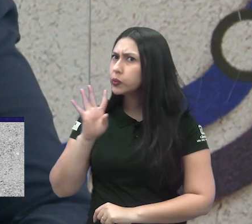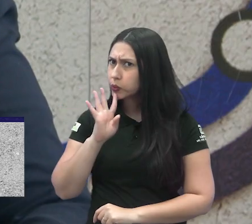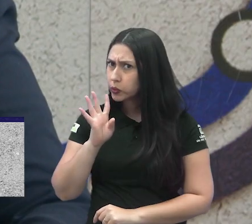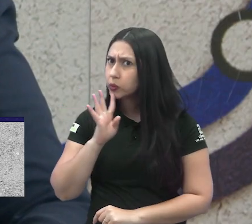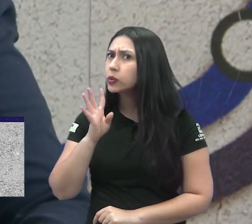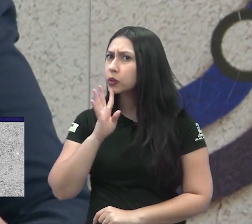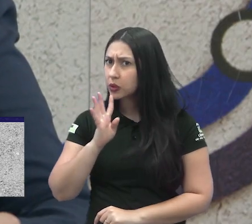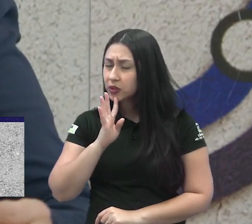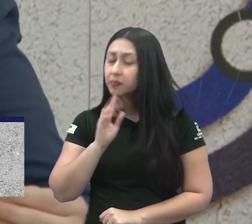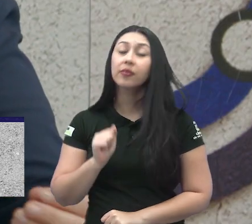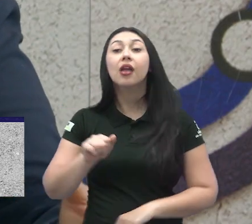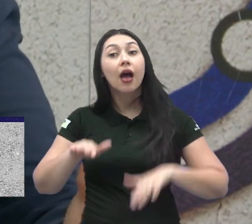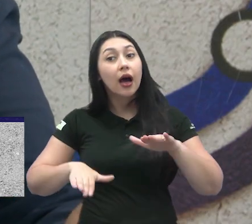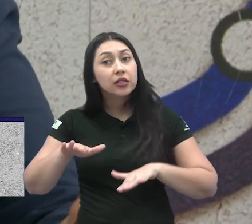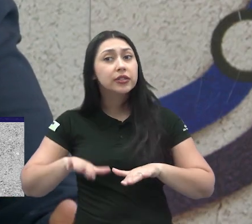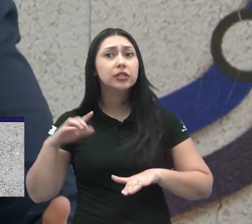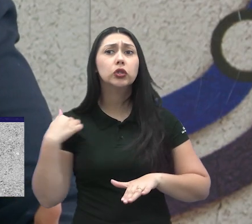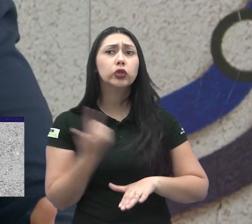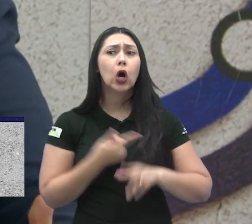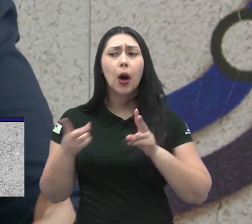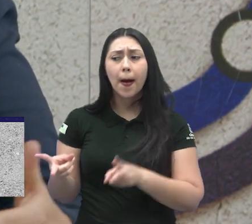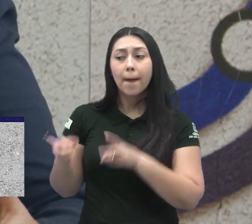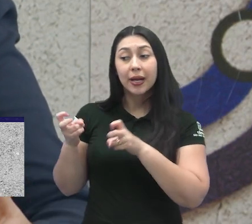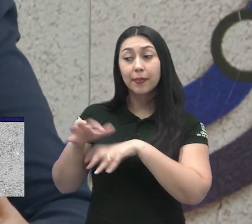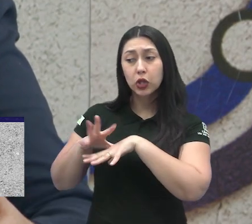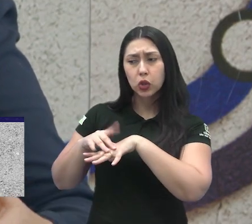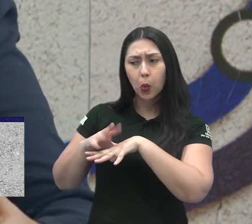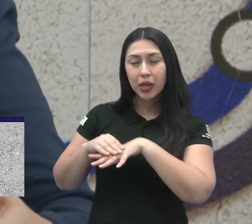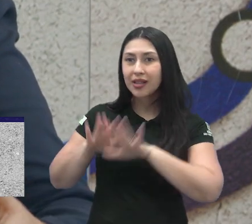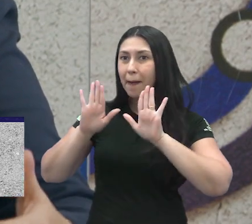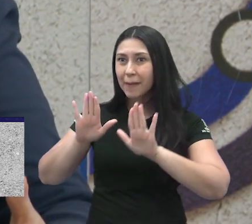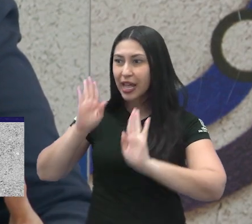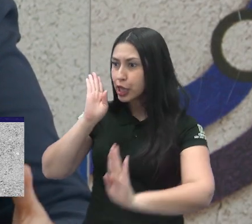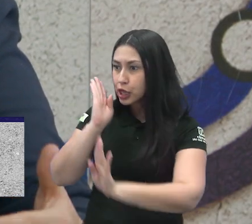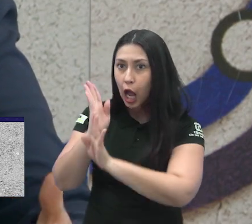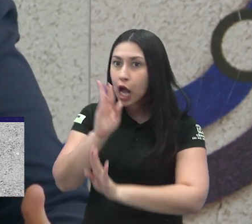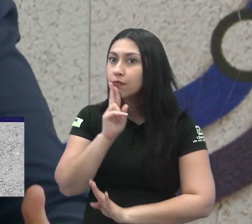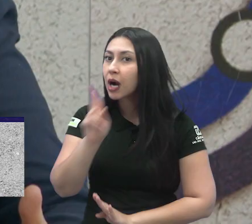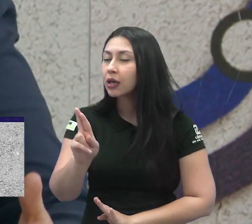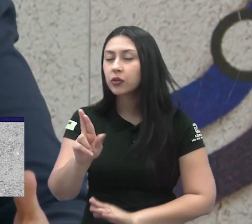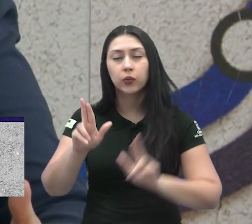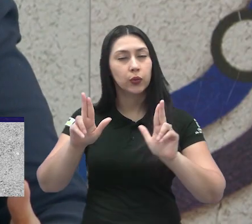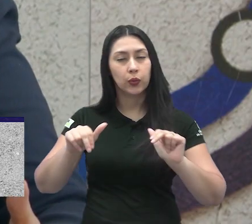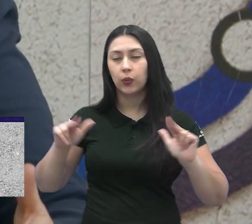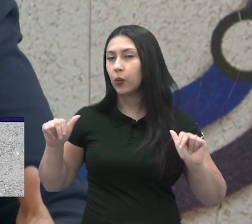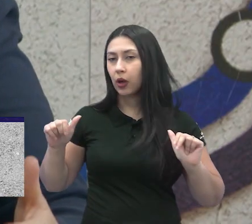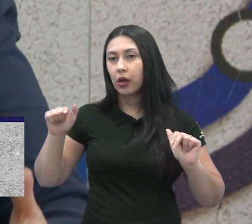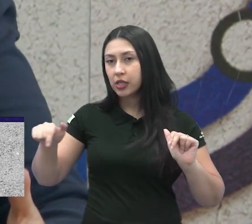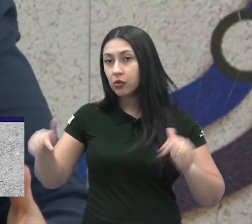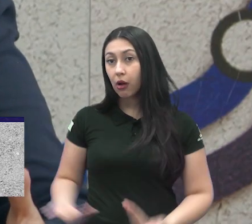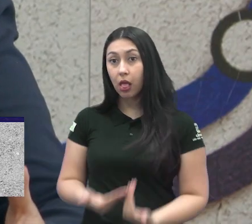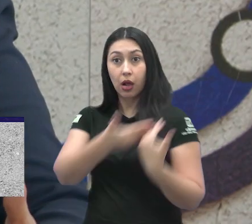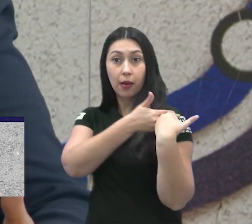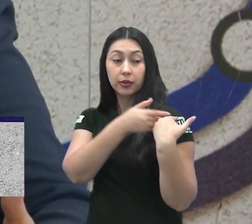tá? Muitas vezes a gente até percebe algumas coisas, porém a gente jamais invade uma área que é